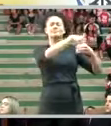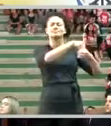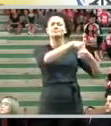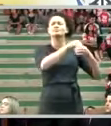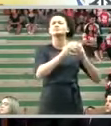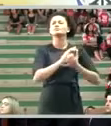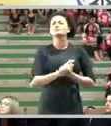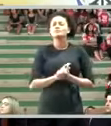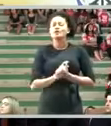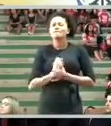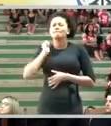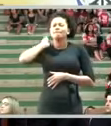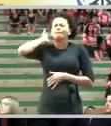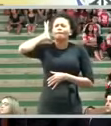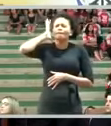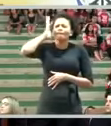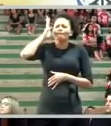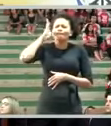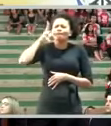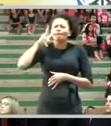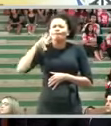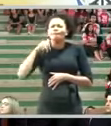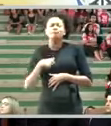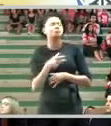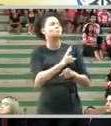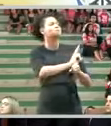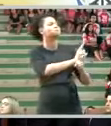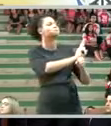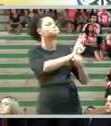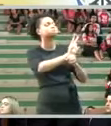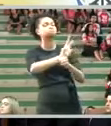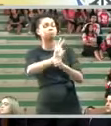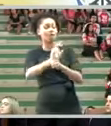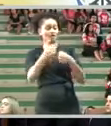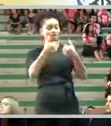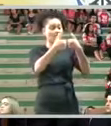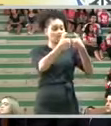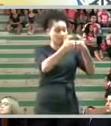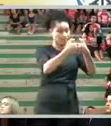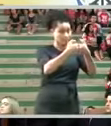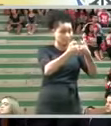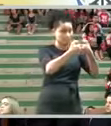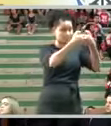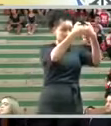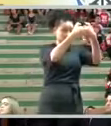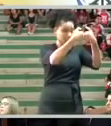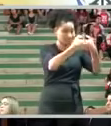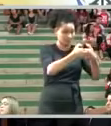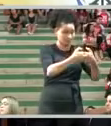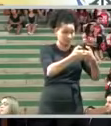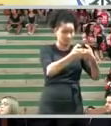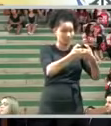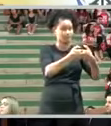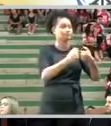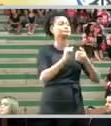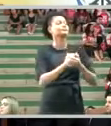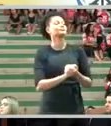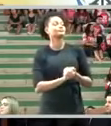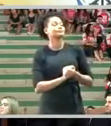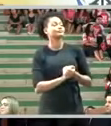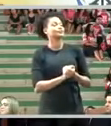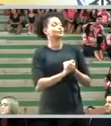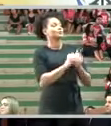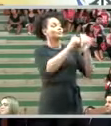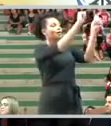Quando é a madrugada, vão fazer uma vistoria entre a arca que estava o seu Deus principal Dagon na